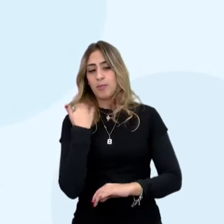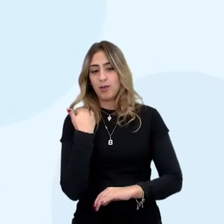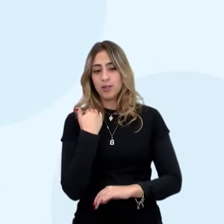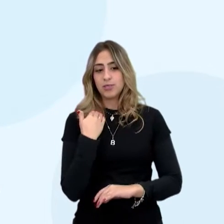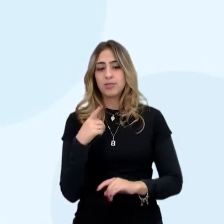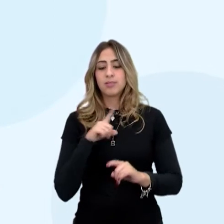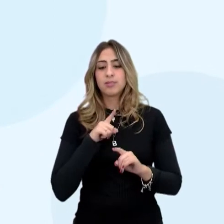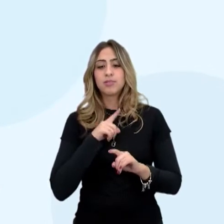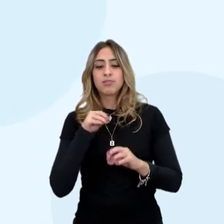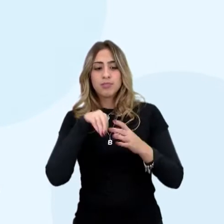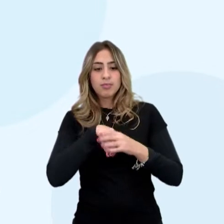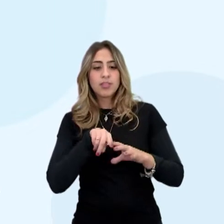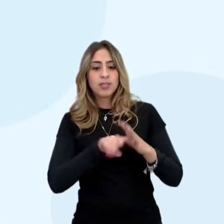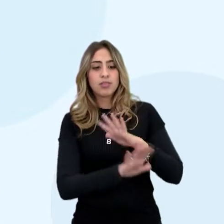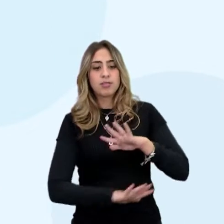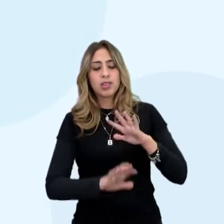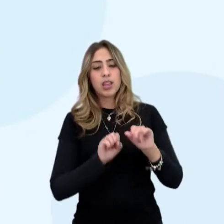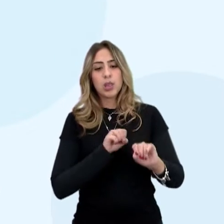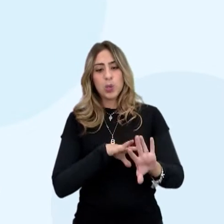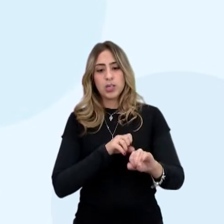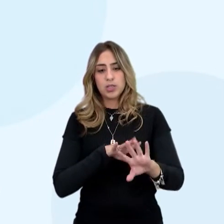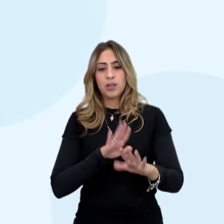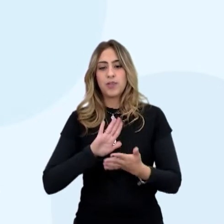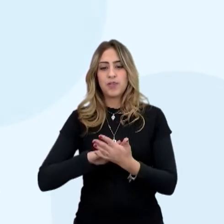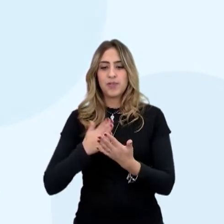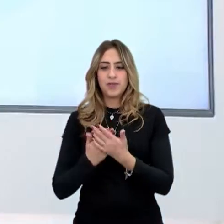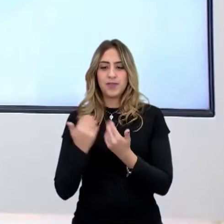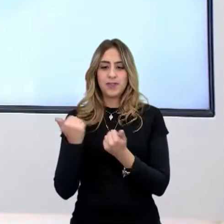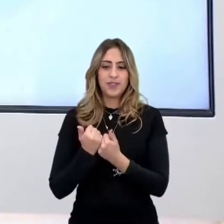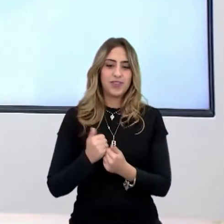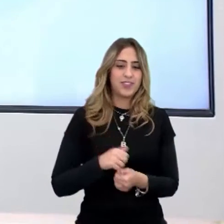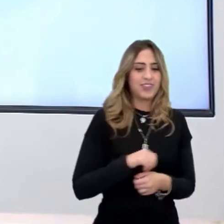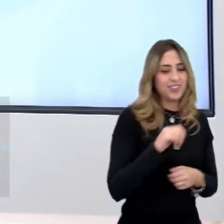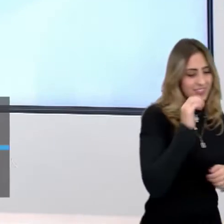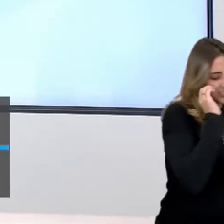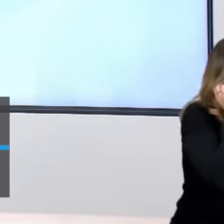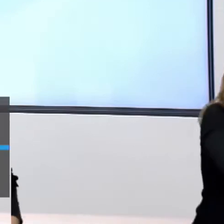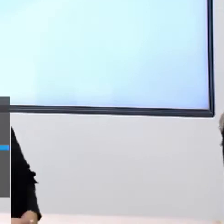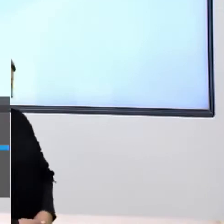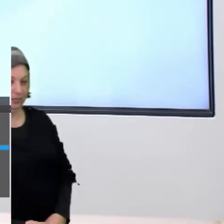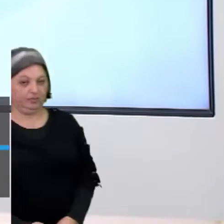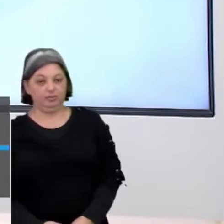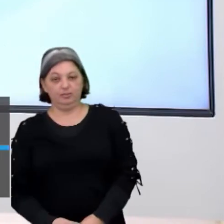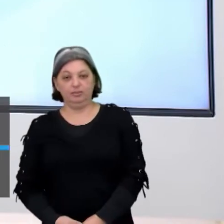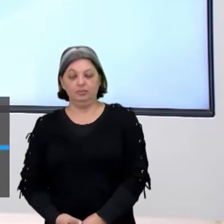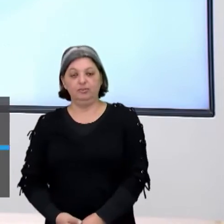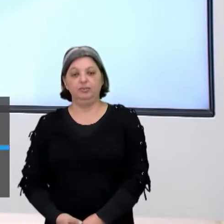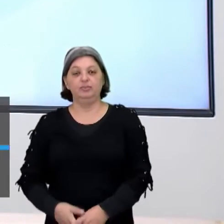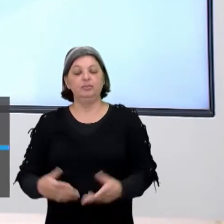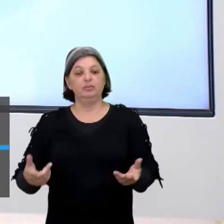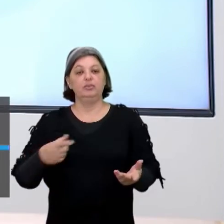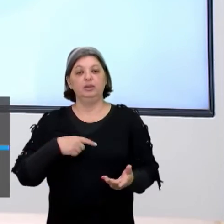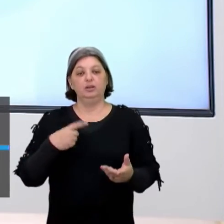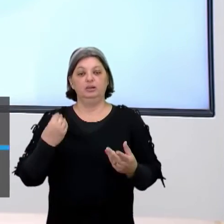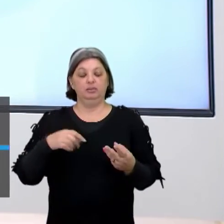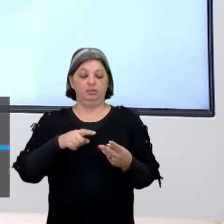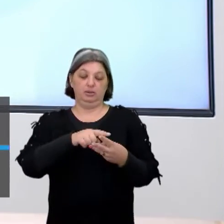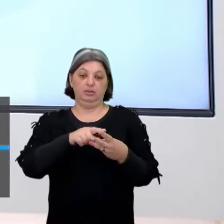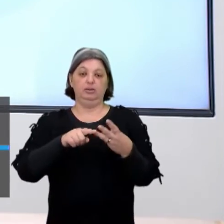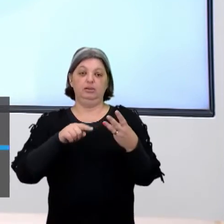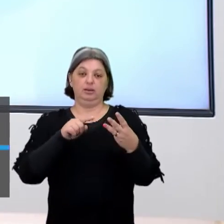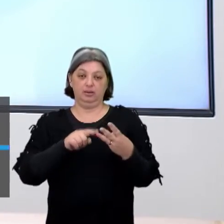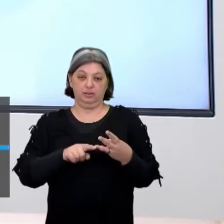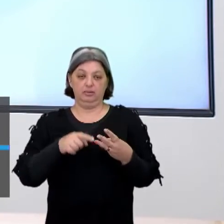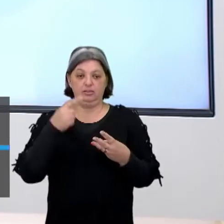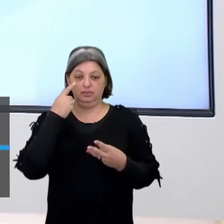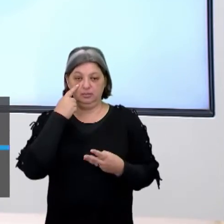mortes, além, naturalmente, do setor educacional, enfim, de outras situações. Então, a gente só colocou aí 3 situações, existem